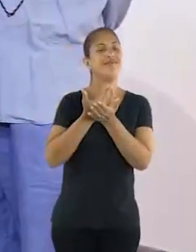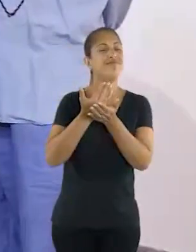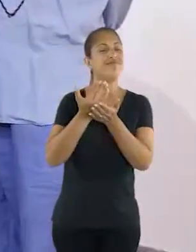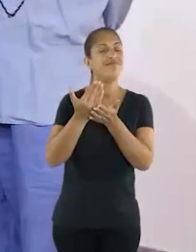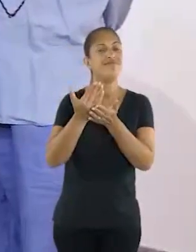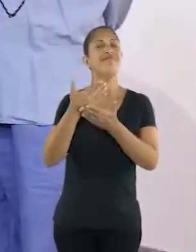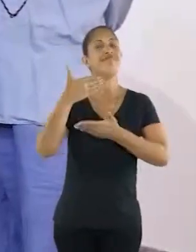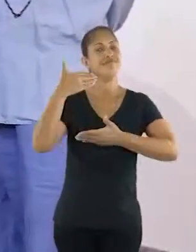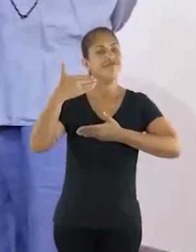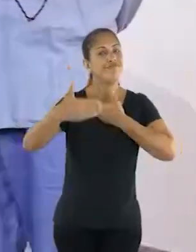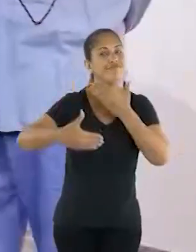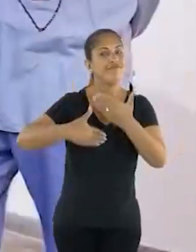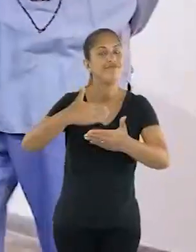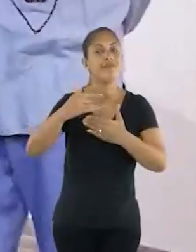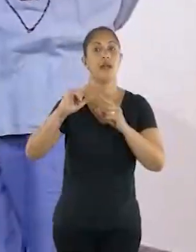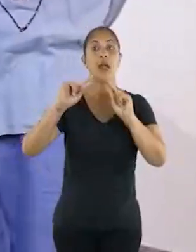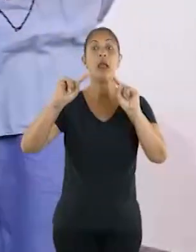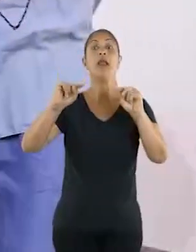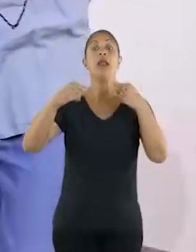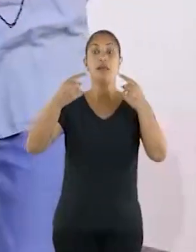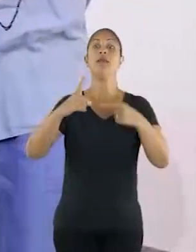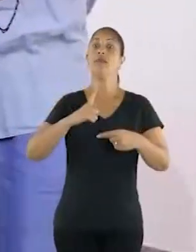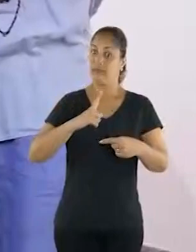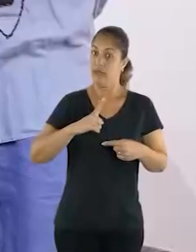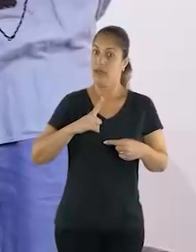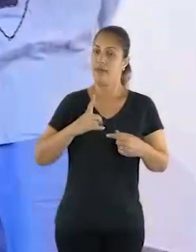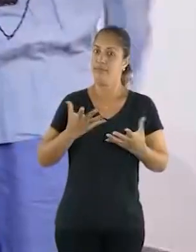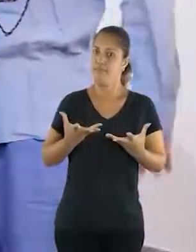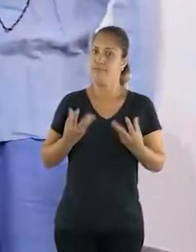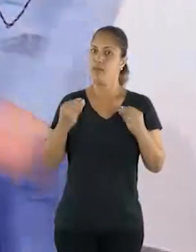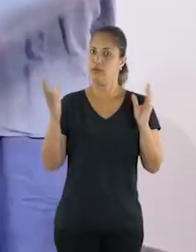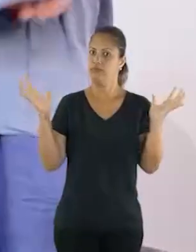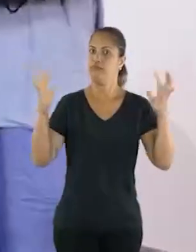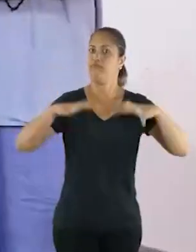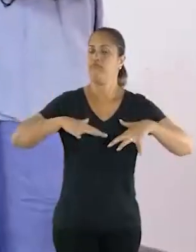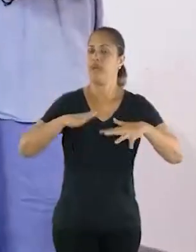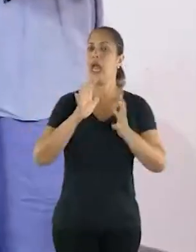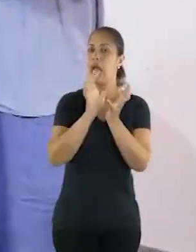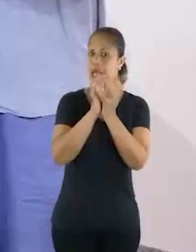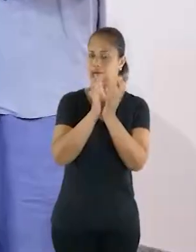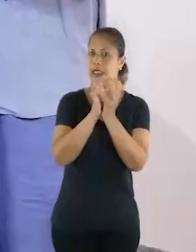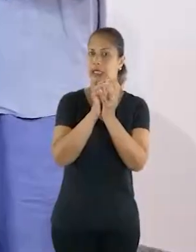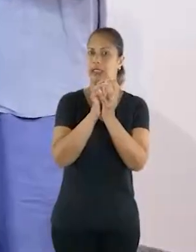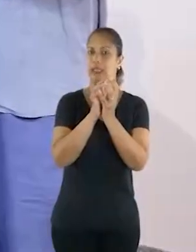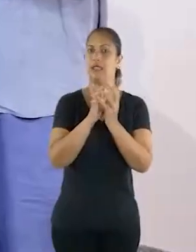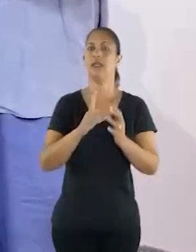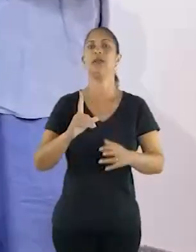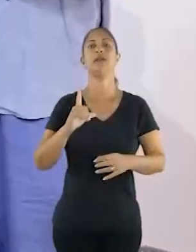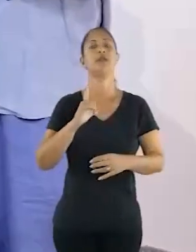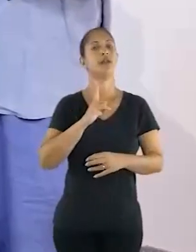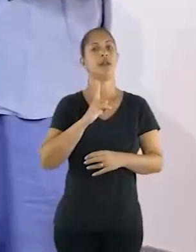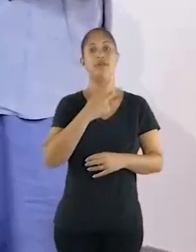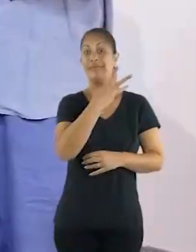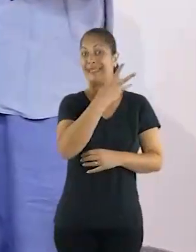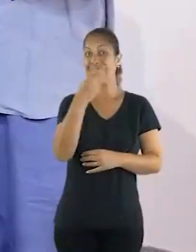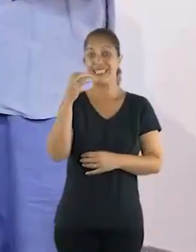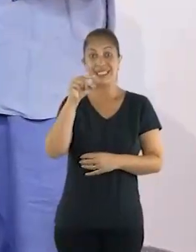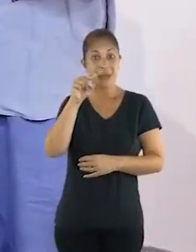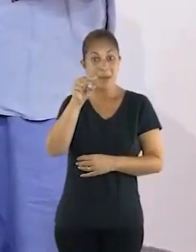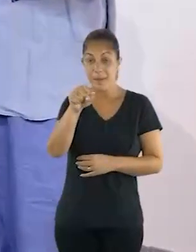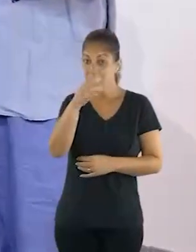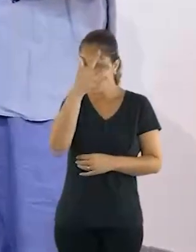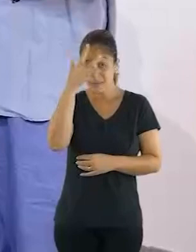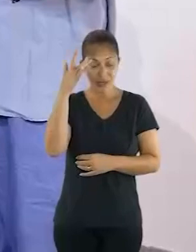Então ela caminhou, depois de 3... Ela vem aquecida já para Recife, né? Porque ela vem... 300 mil pessoas já viram